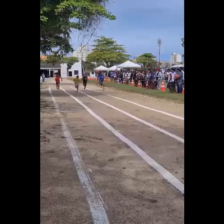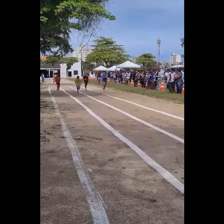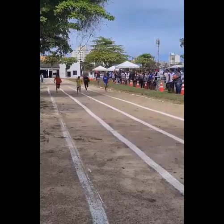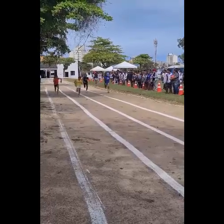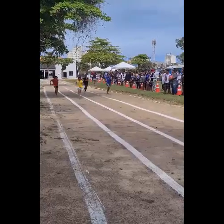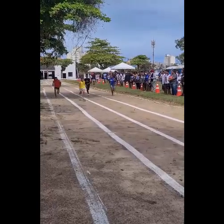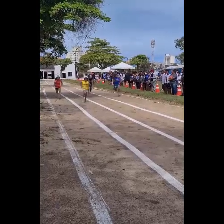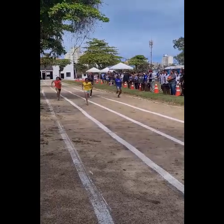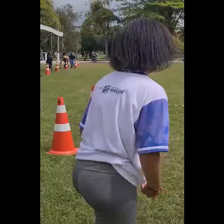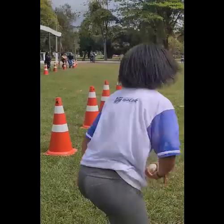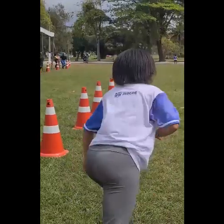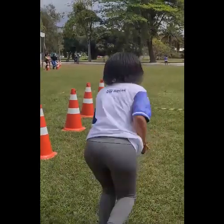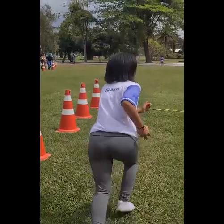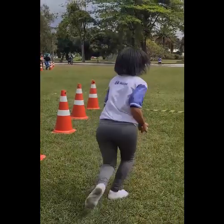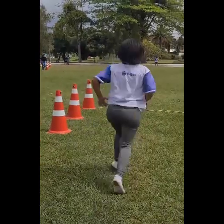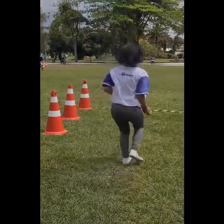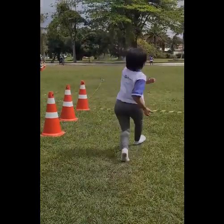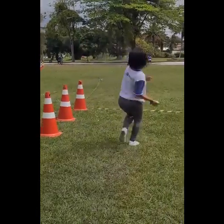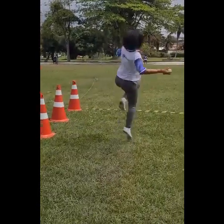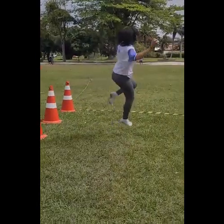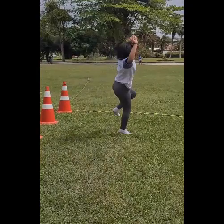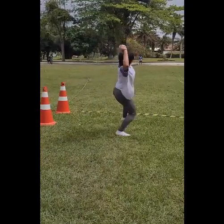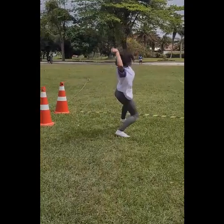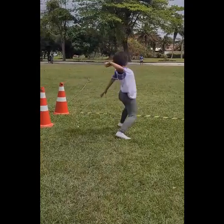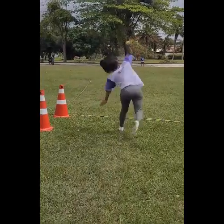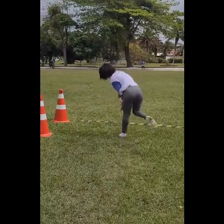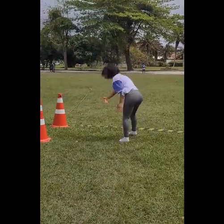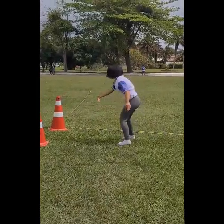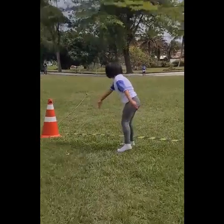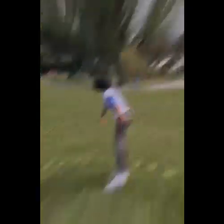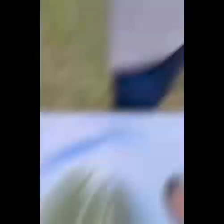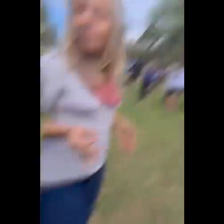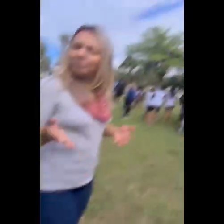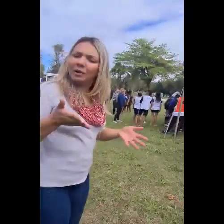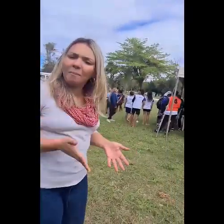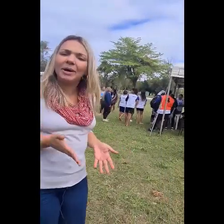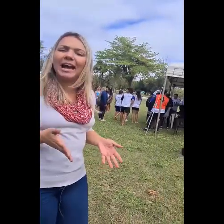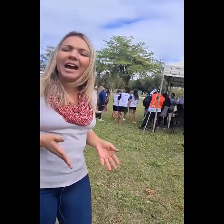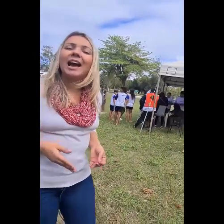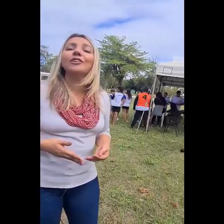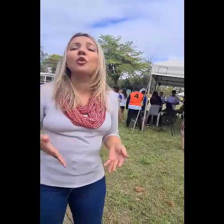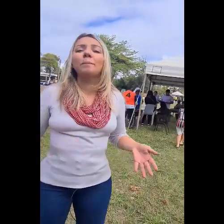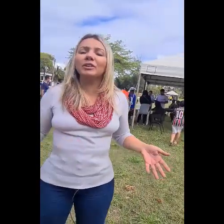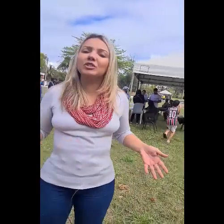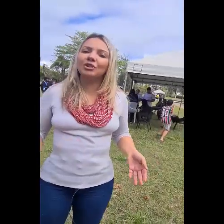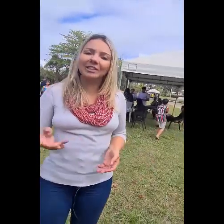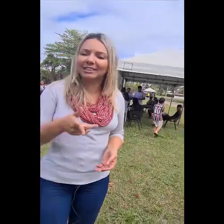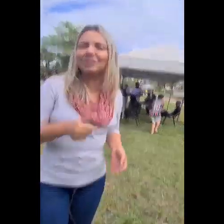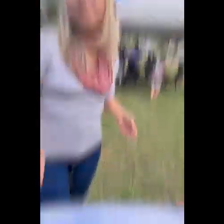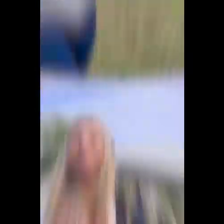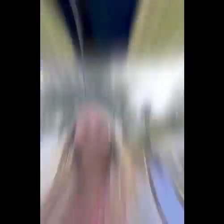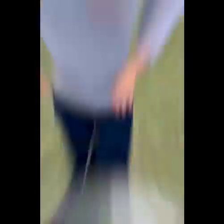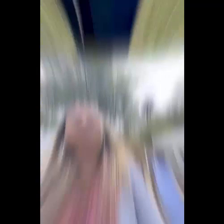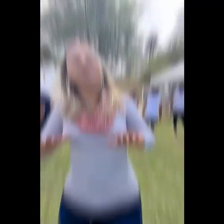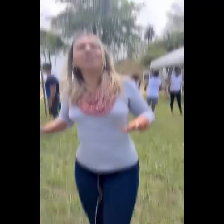e hoje é o último dia dos jogos estudantis das escolas municipais a gente tá aqui no Forte Marechal Hermes pode acompanhar as competições